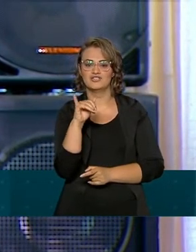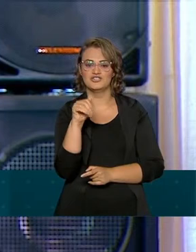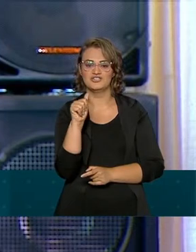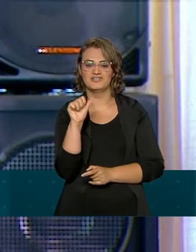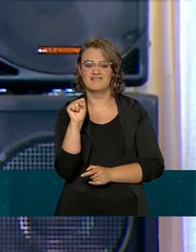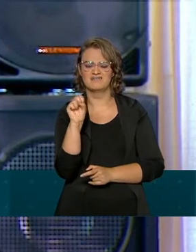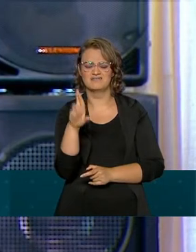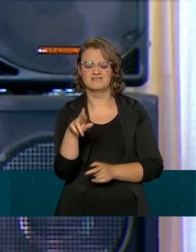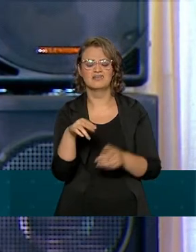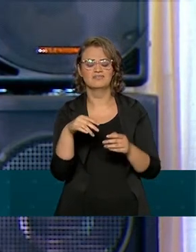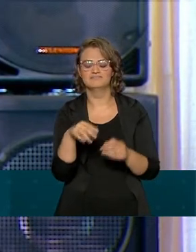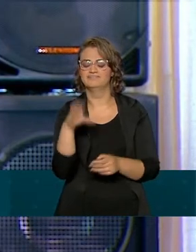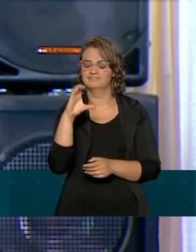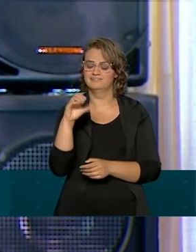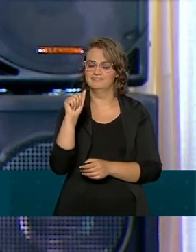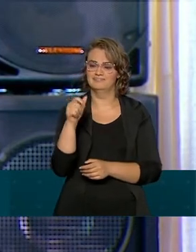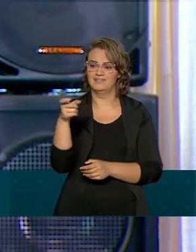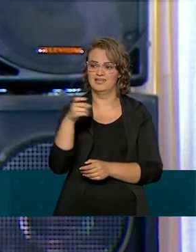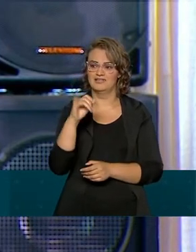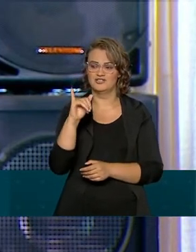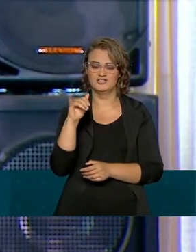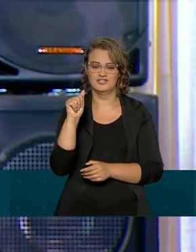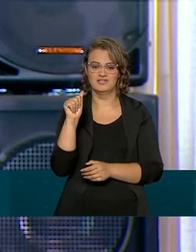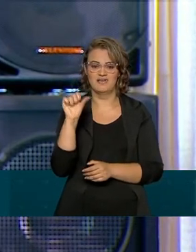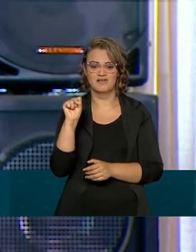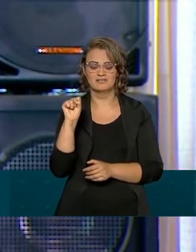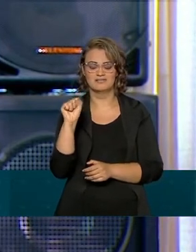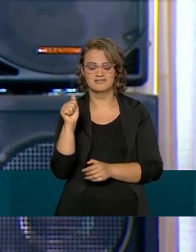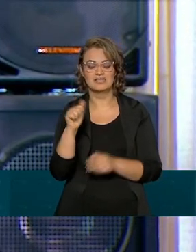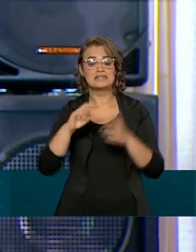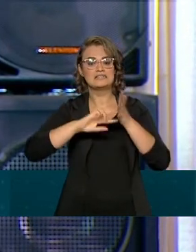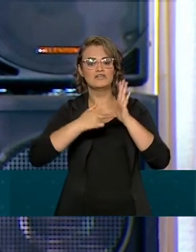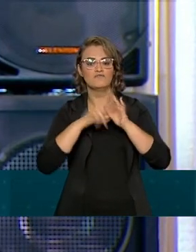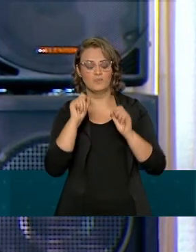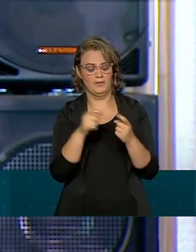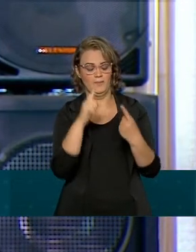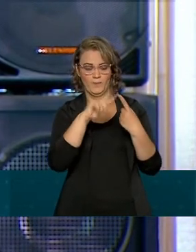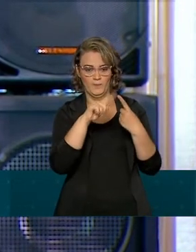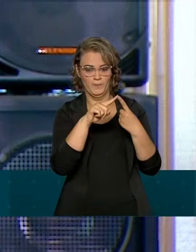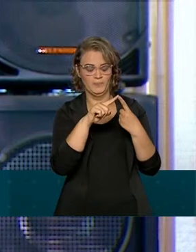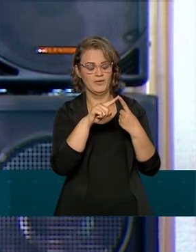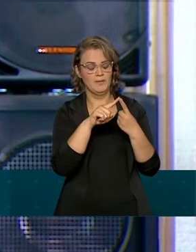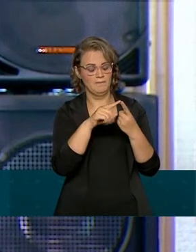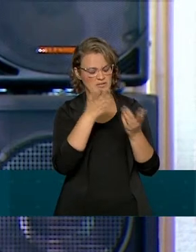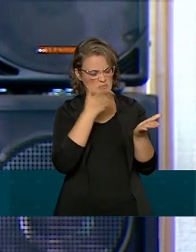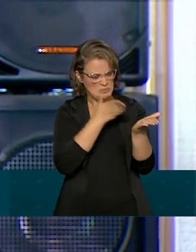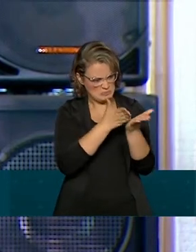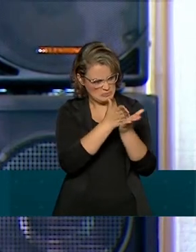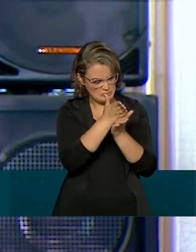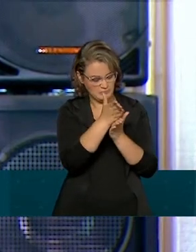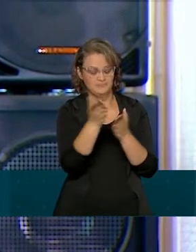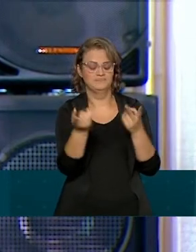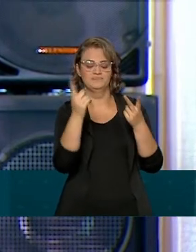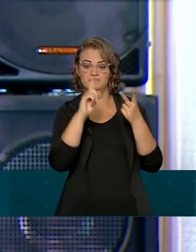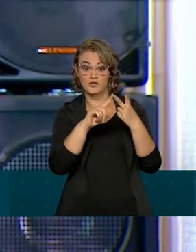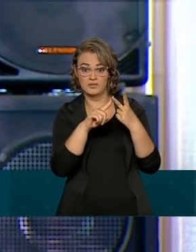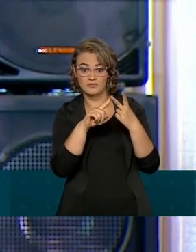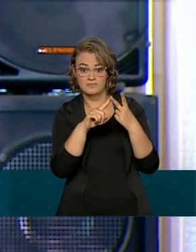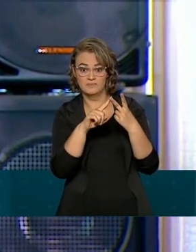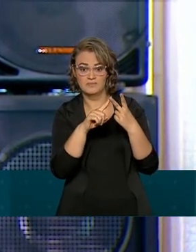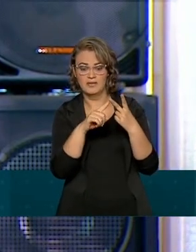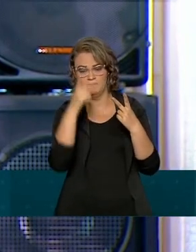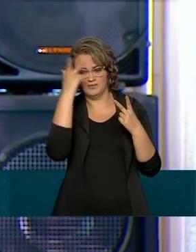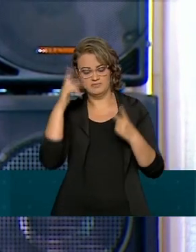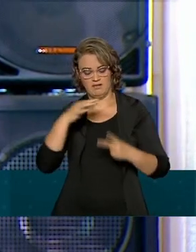aquele que cumpre com extremo Rigor suas obrigações e responsabilidades dois aquele que